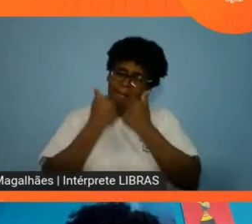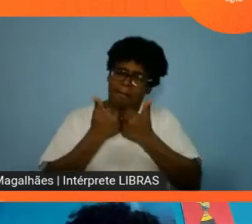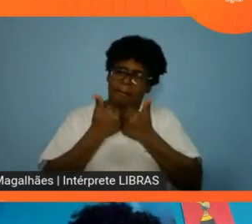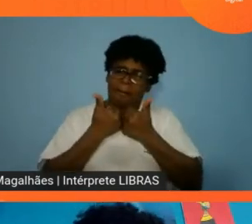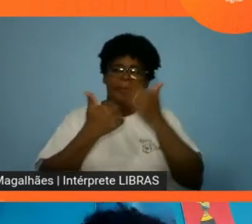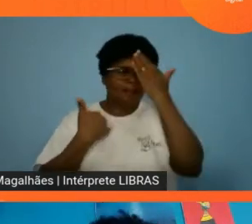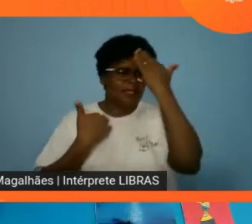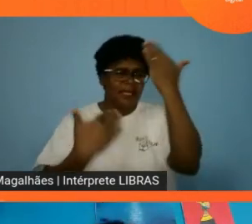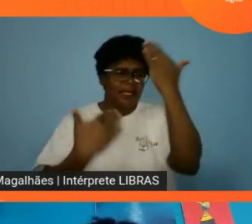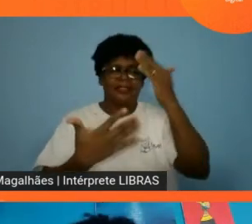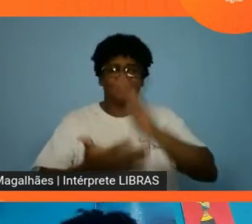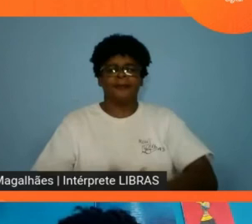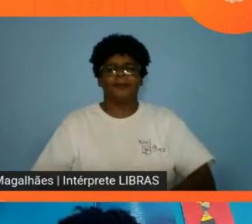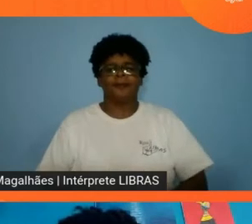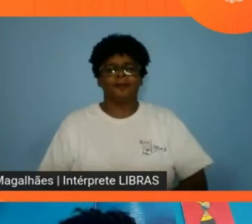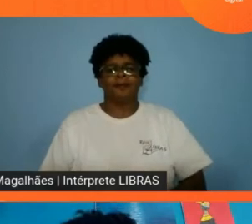Gratidão.